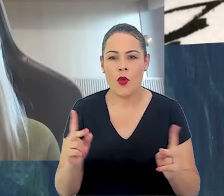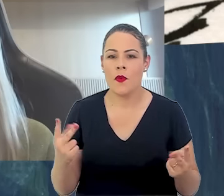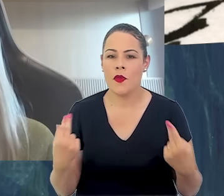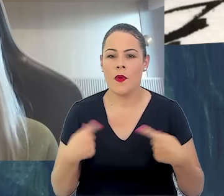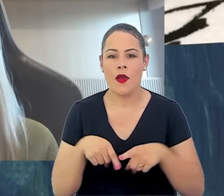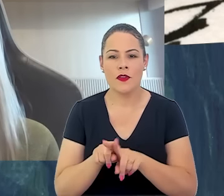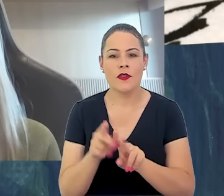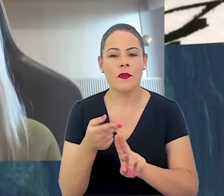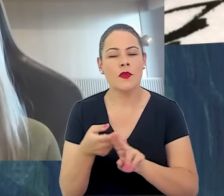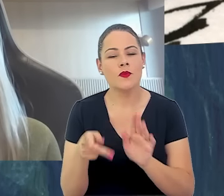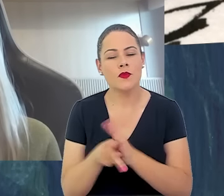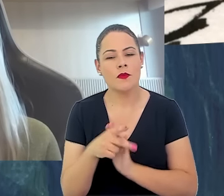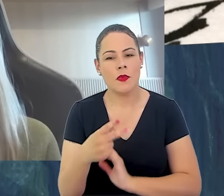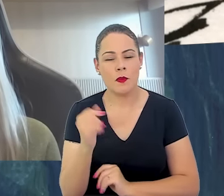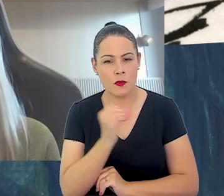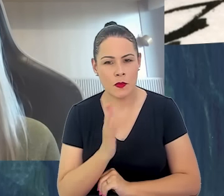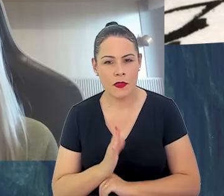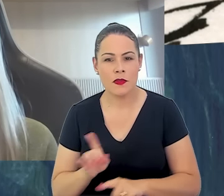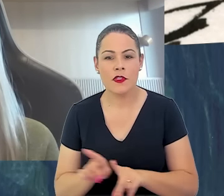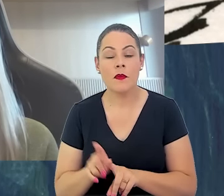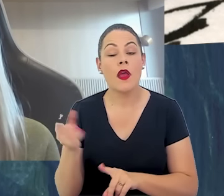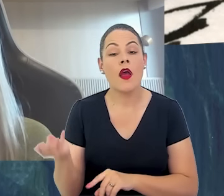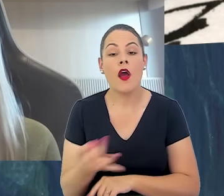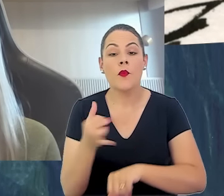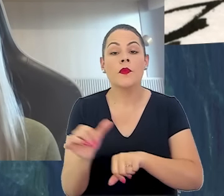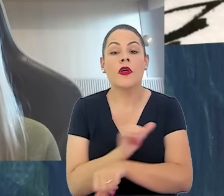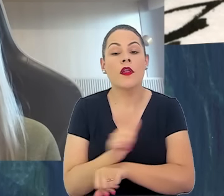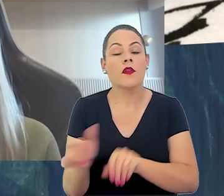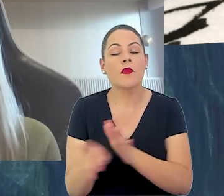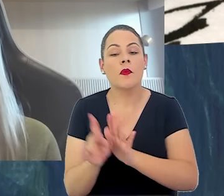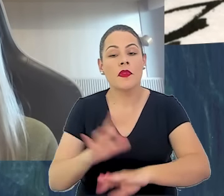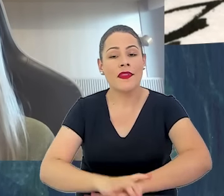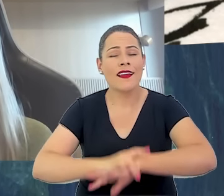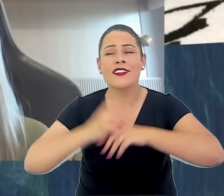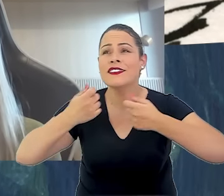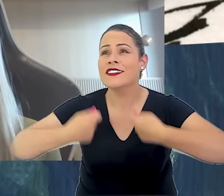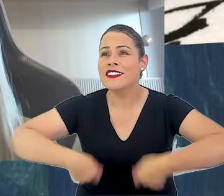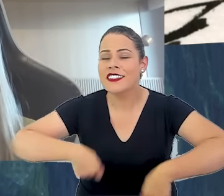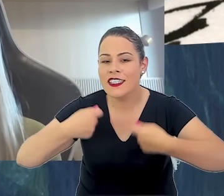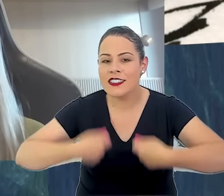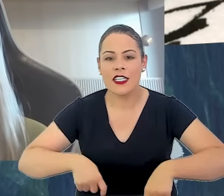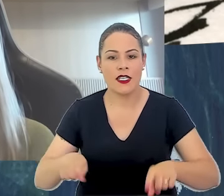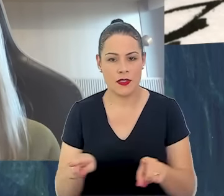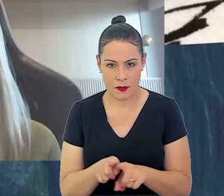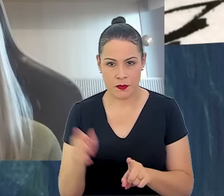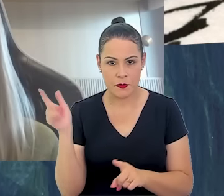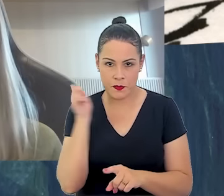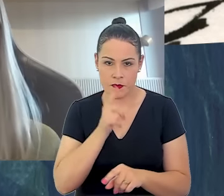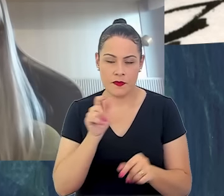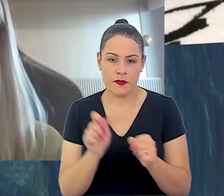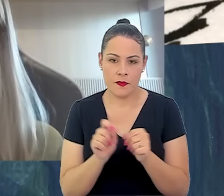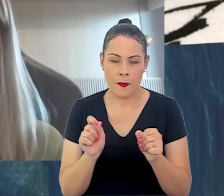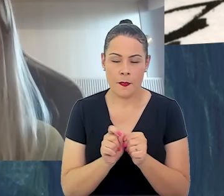nesse processo também, né? Instrumentos de garantias que são extremamente necessários